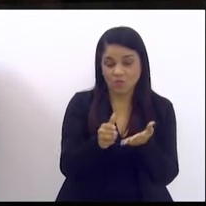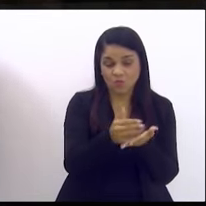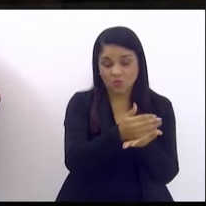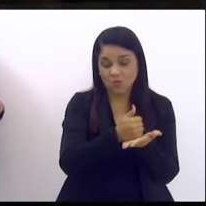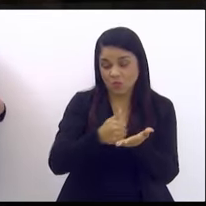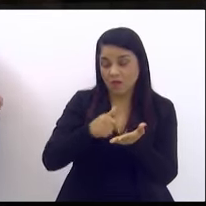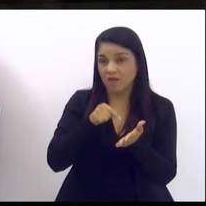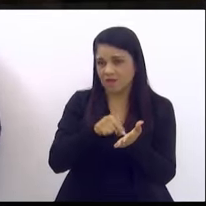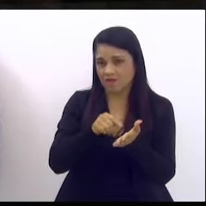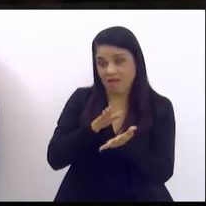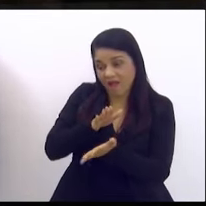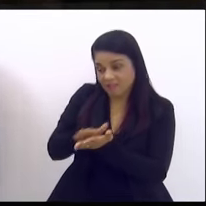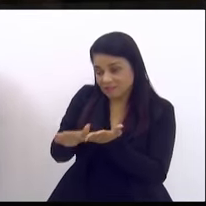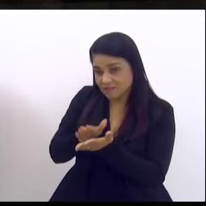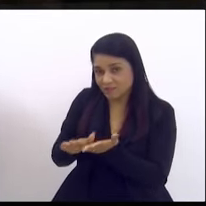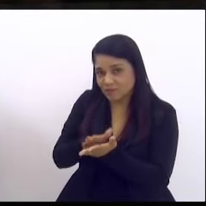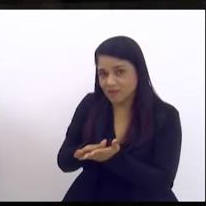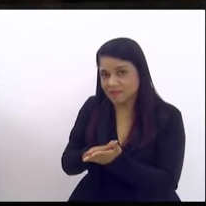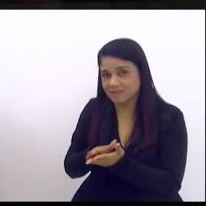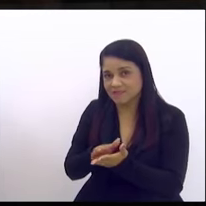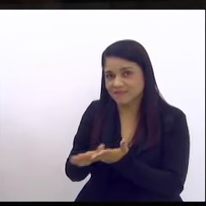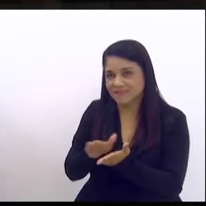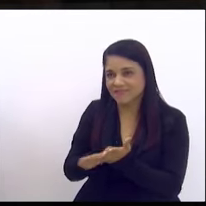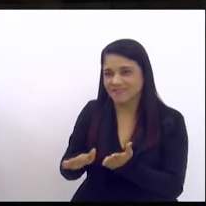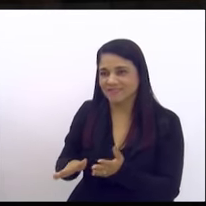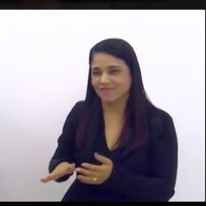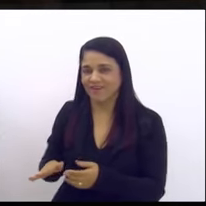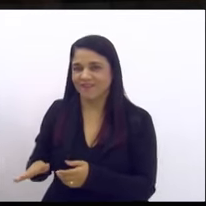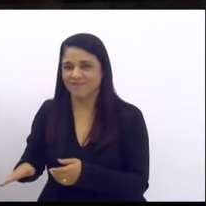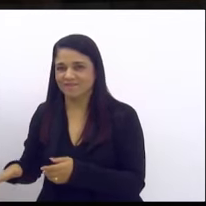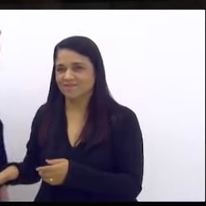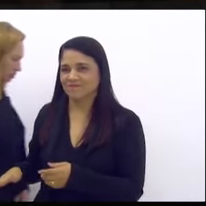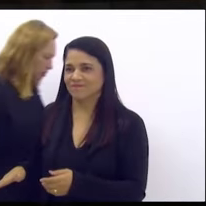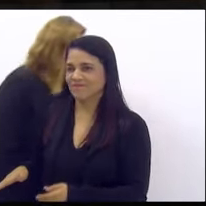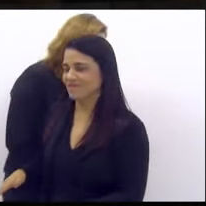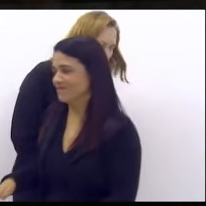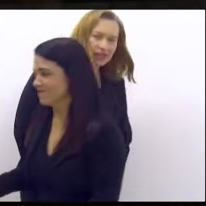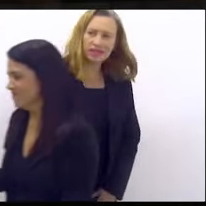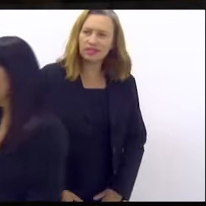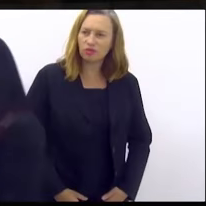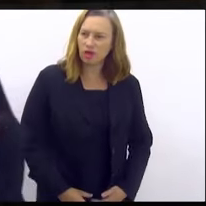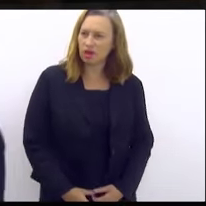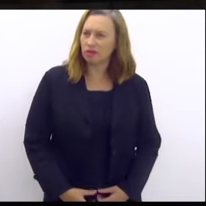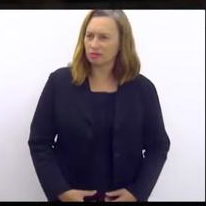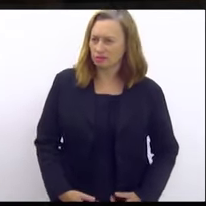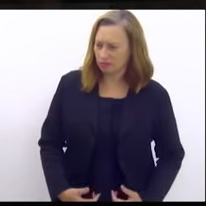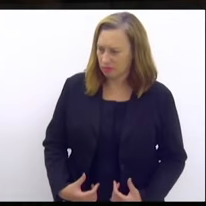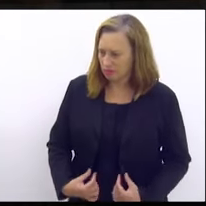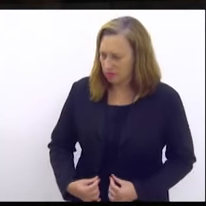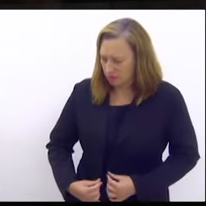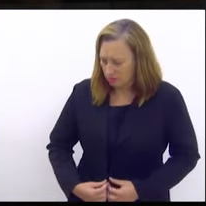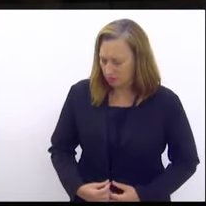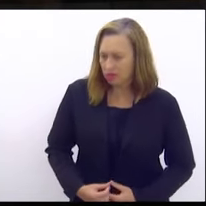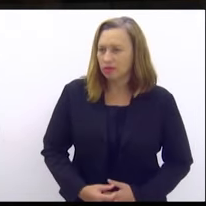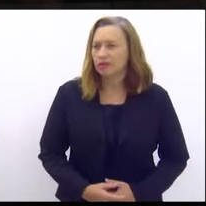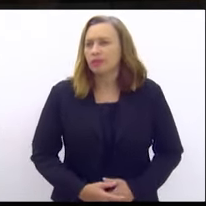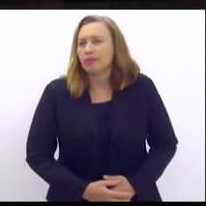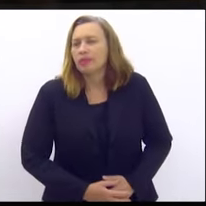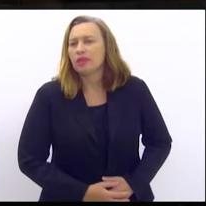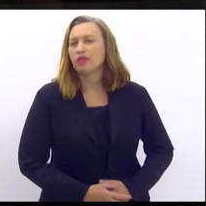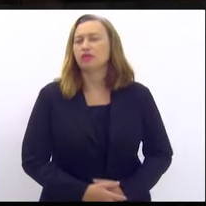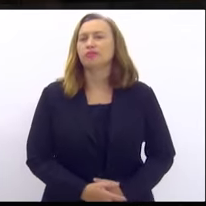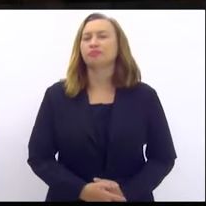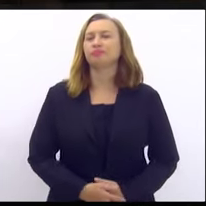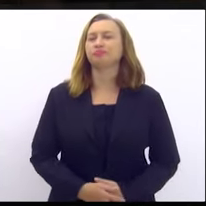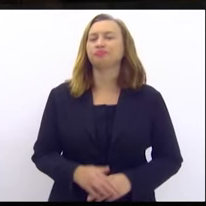despesa então orçamento de 2024 quando for lá final de Janeiro início de